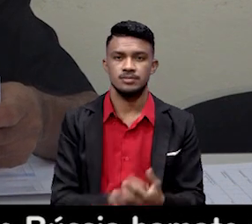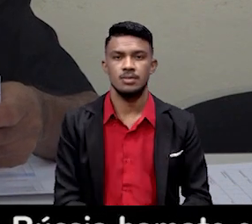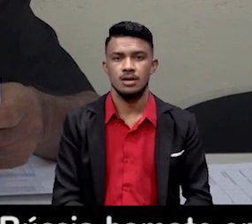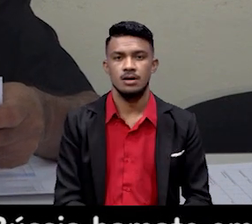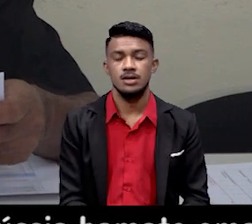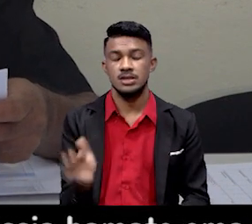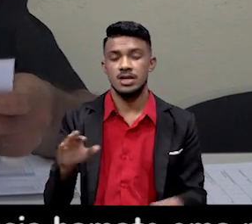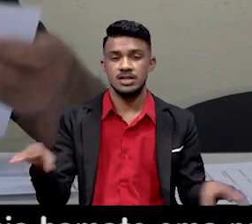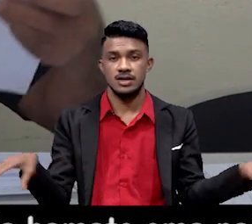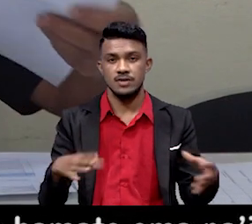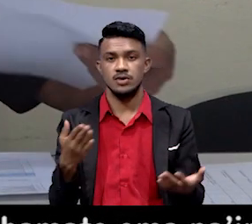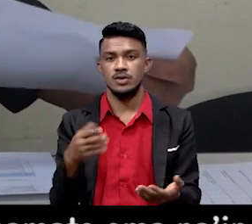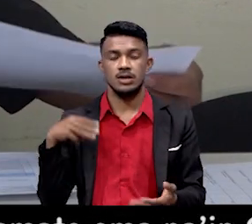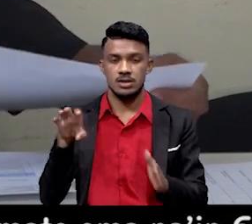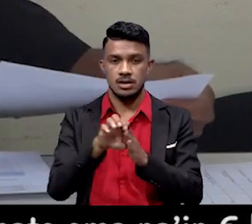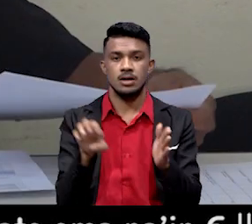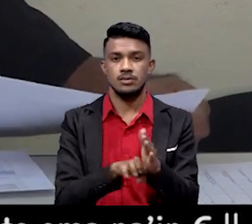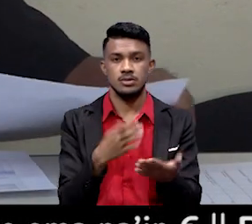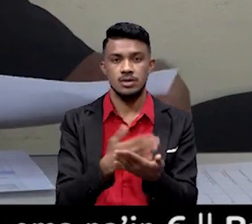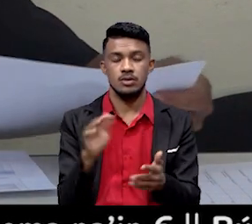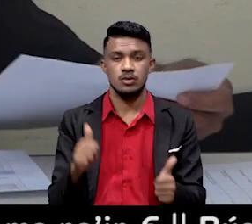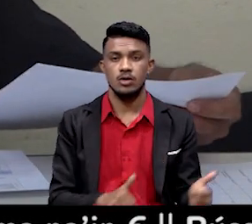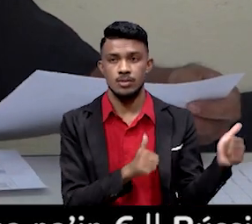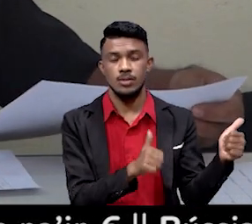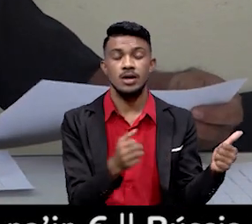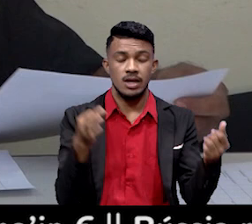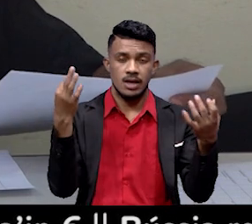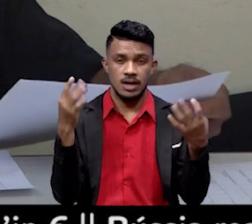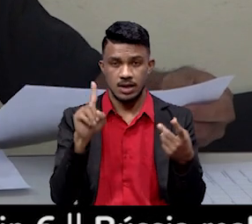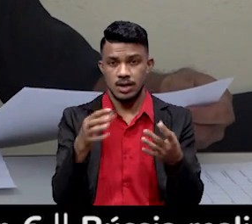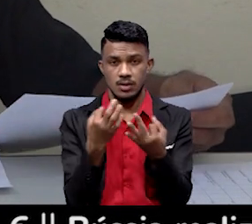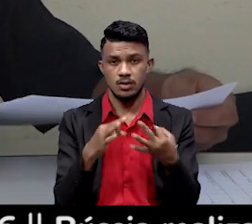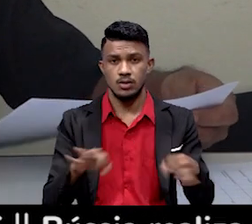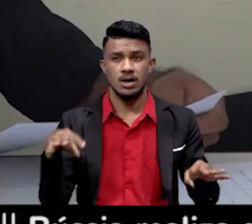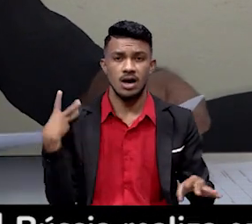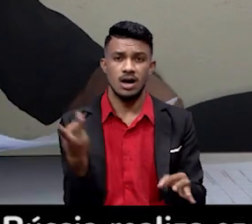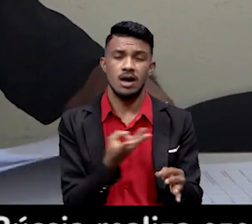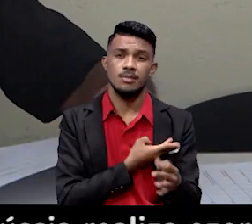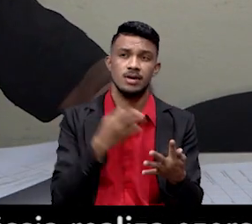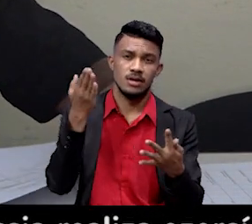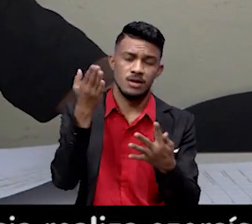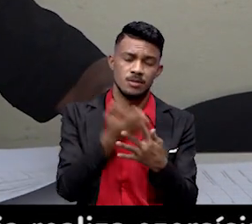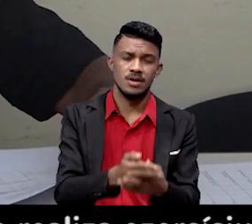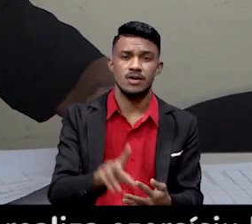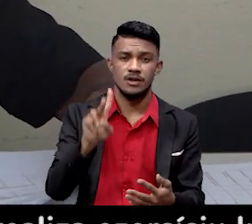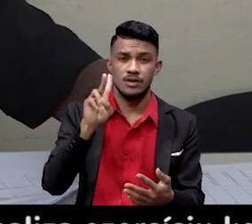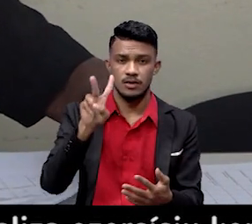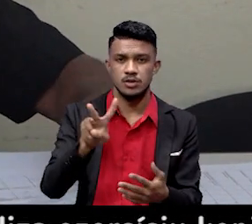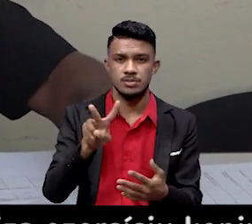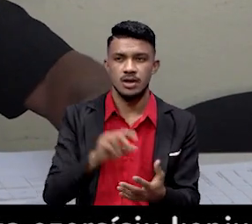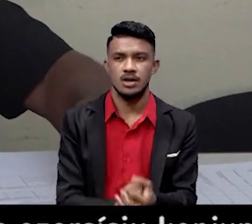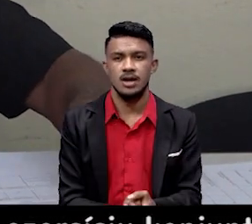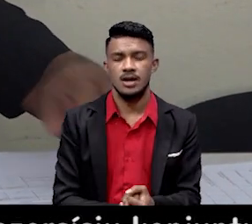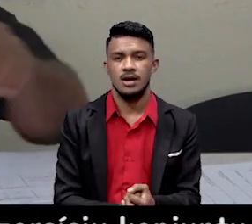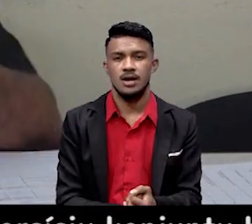será serviço. Né. Tu irmã, e da NEP, Ramata, tia, portanto, a minha tamba é de nível 2. Nível 2, né, a